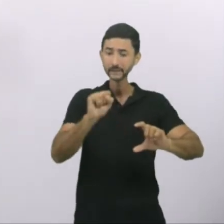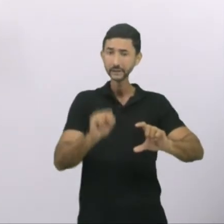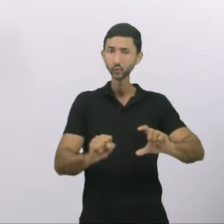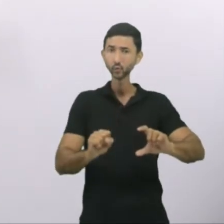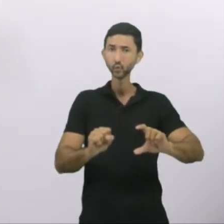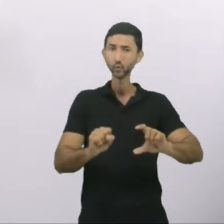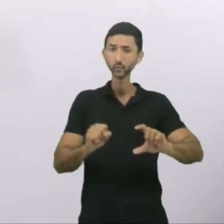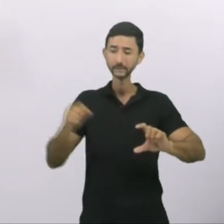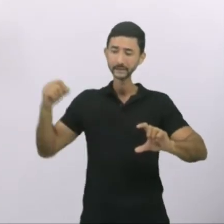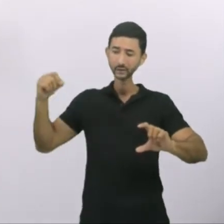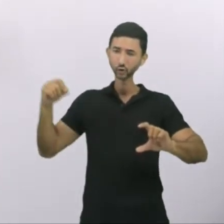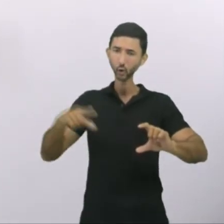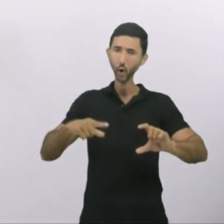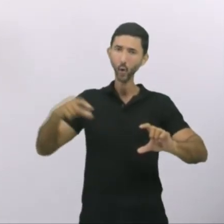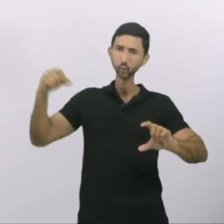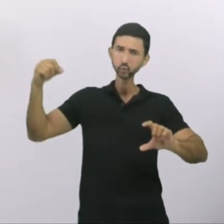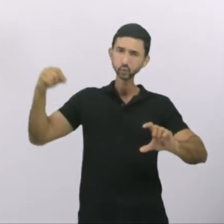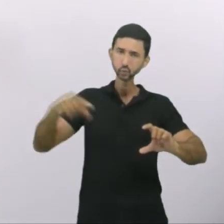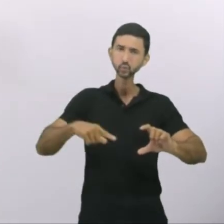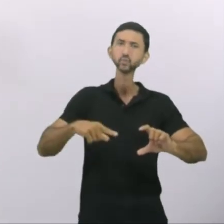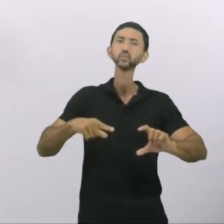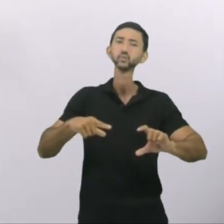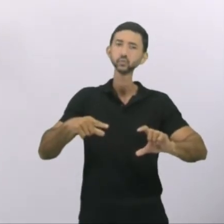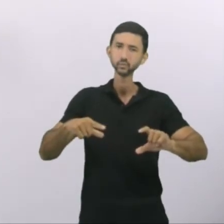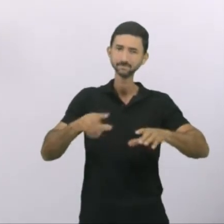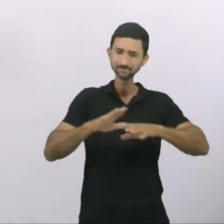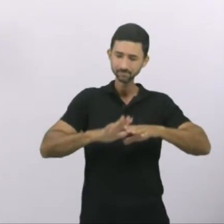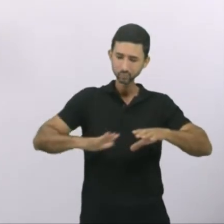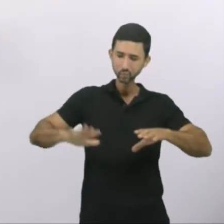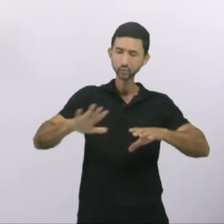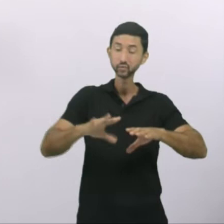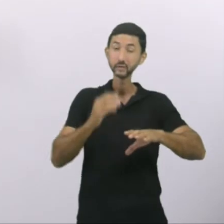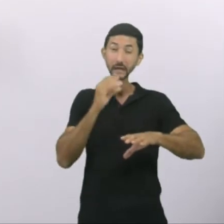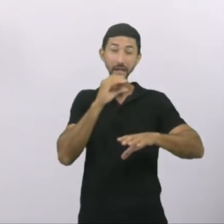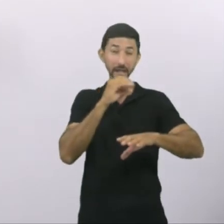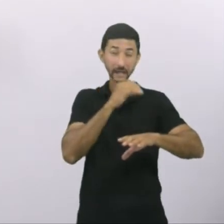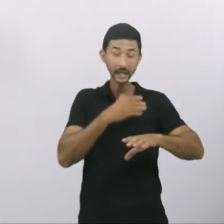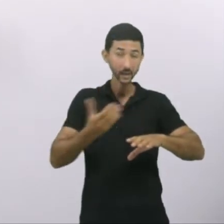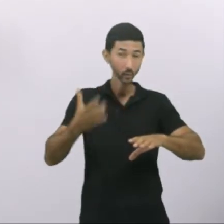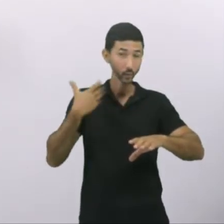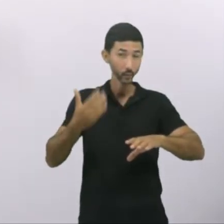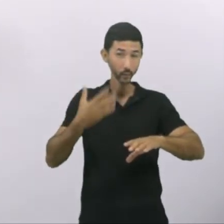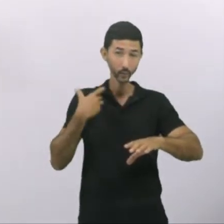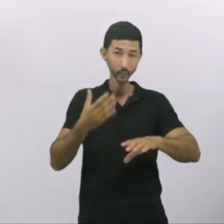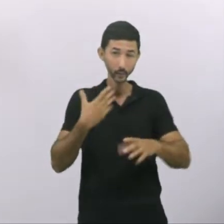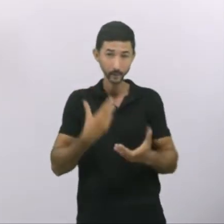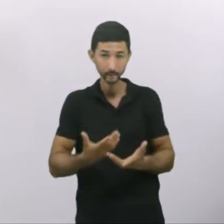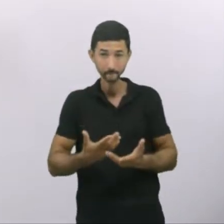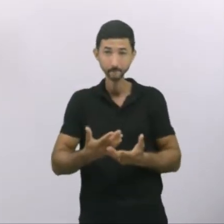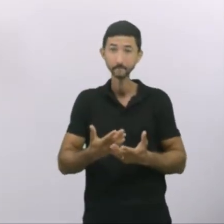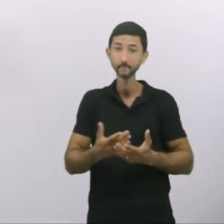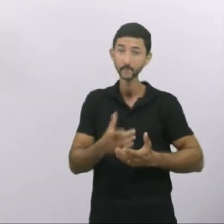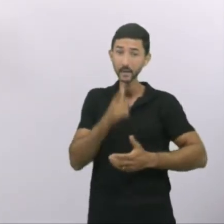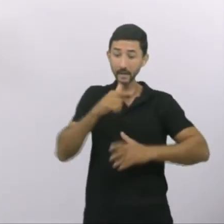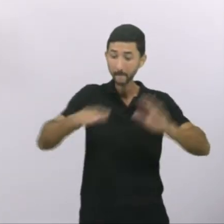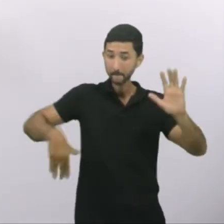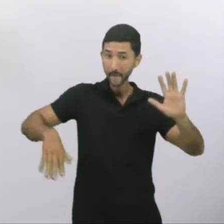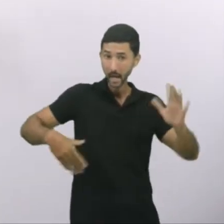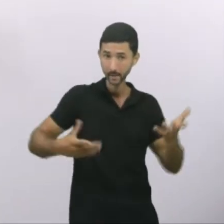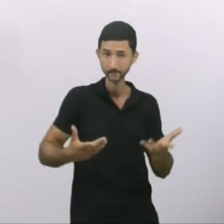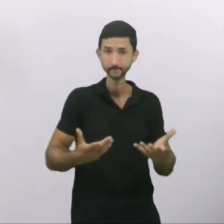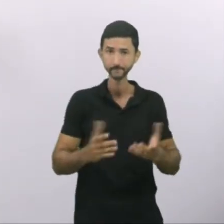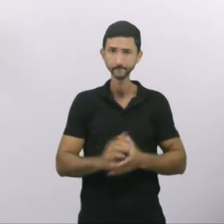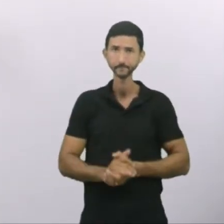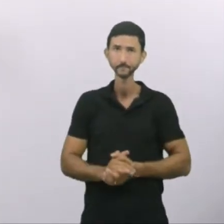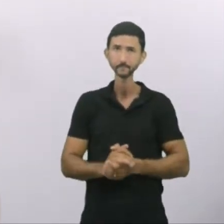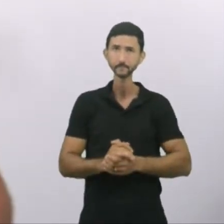que recebe mais radiação solar, é a região mais quente, onde você tem praias como em Miami. Então,